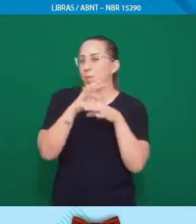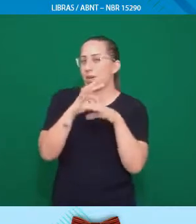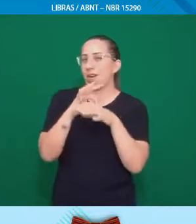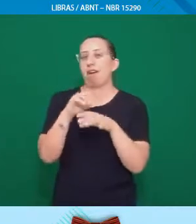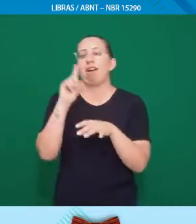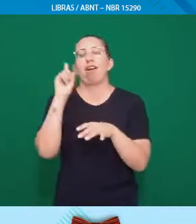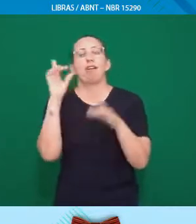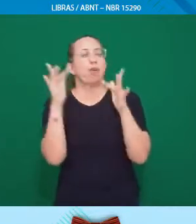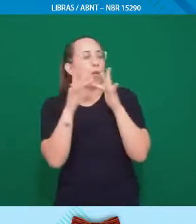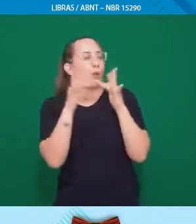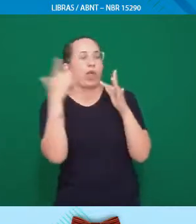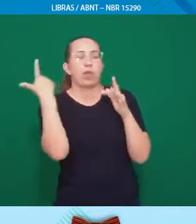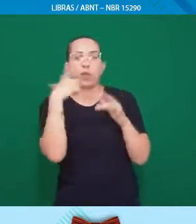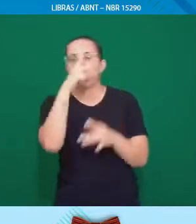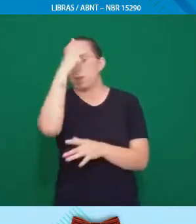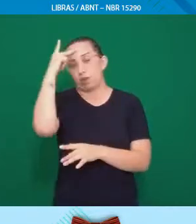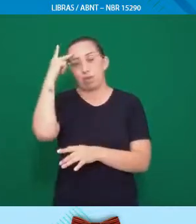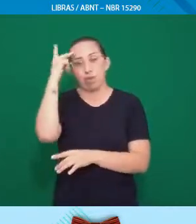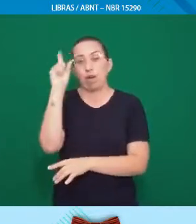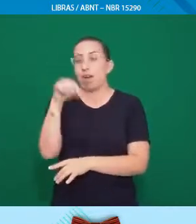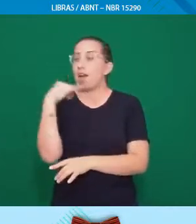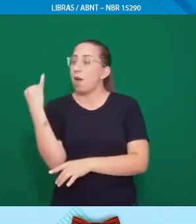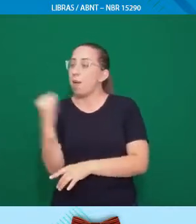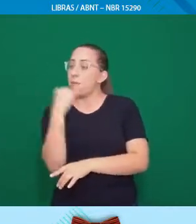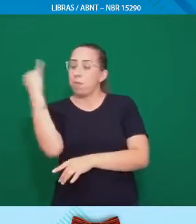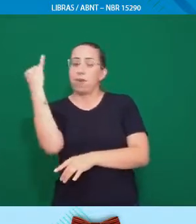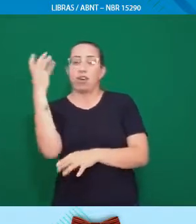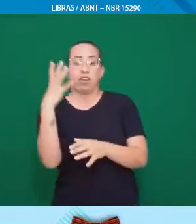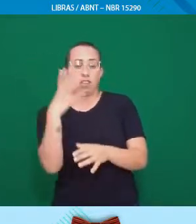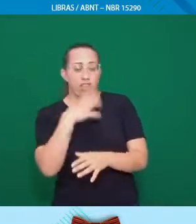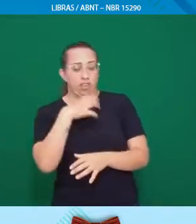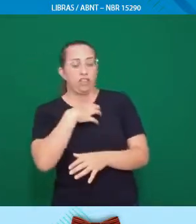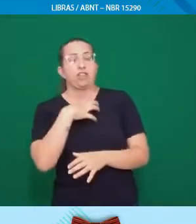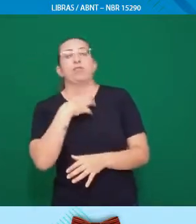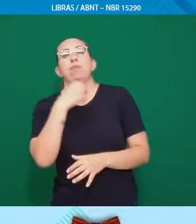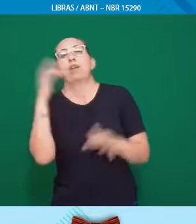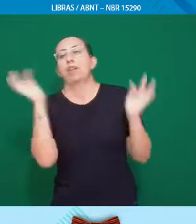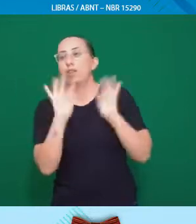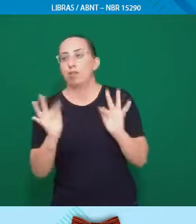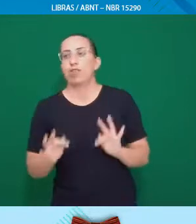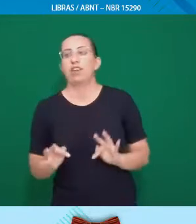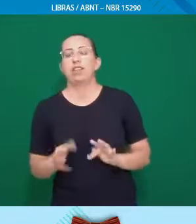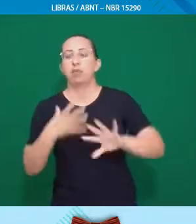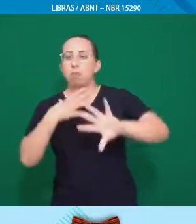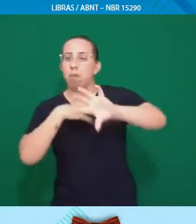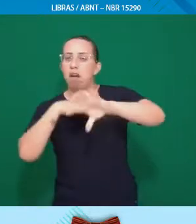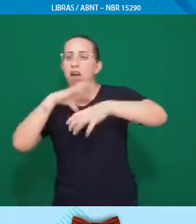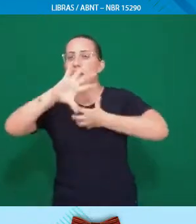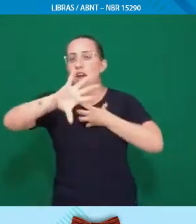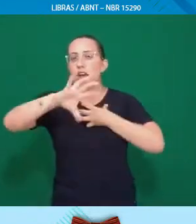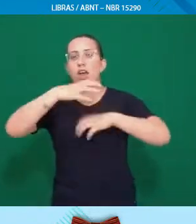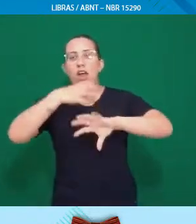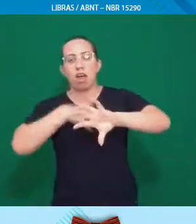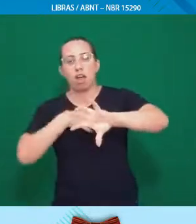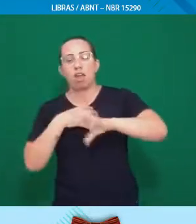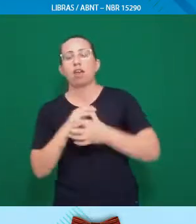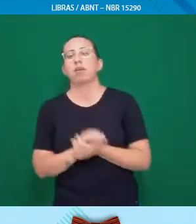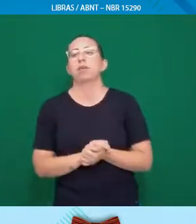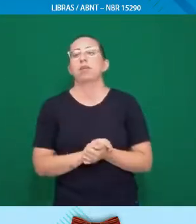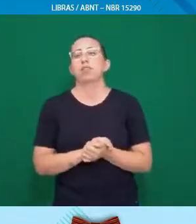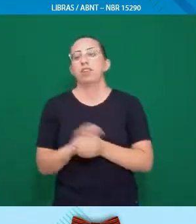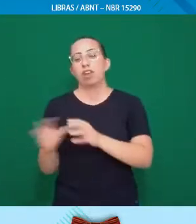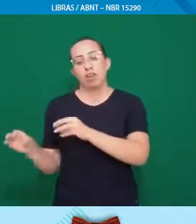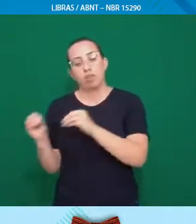fazendo entre pessoas de vários segmentos não só do agronegócio mas também trazendo autoridades né